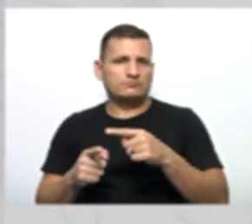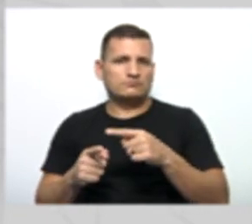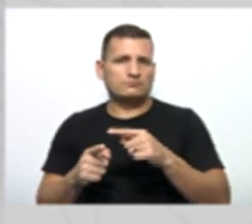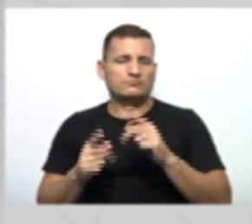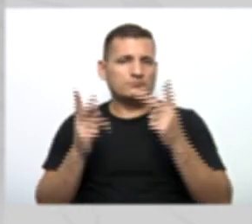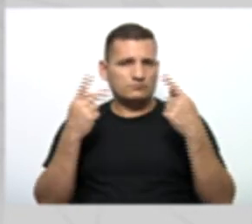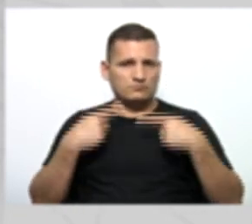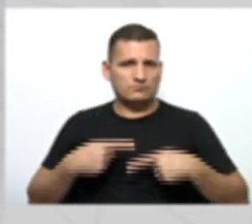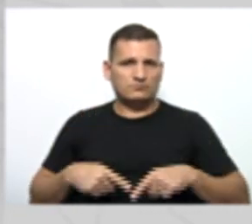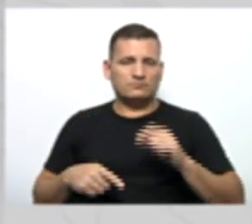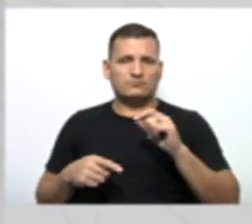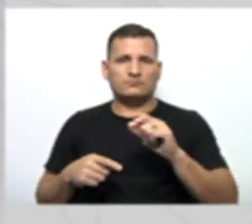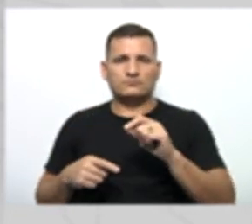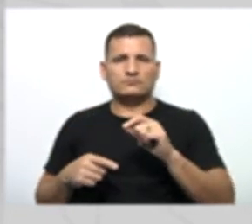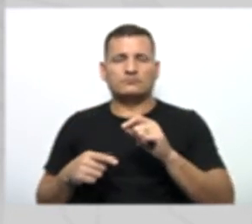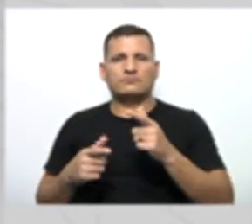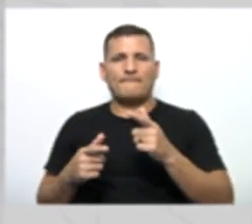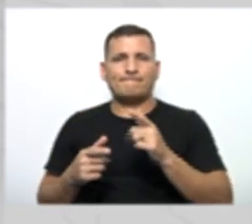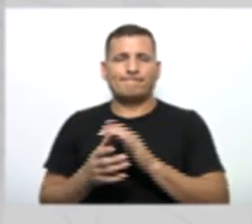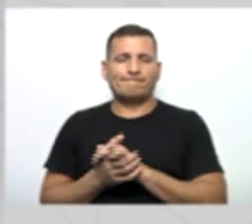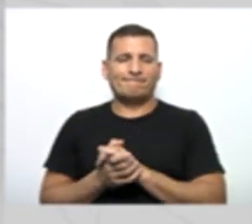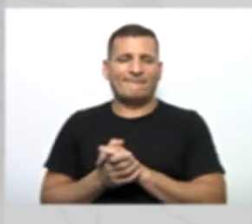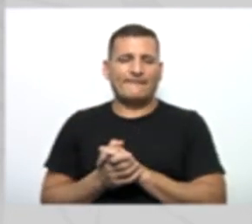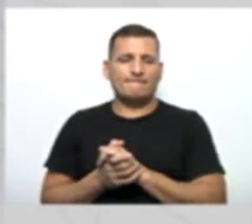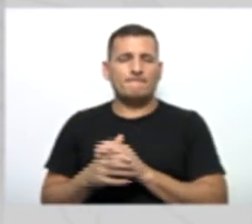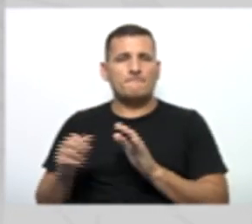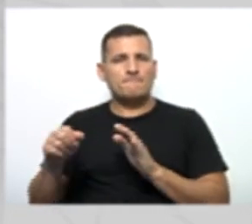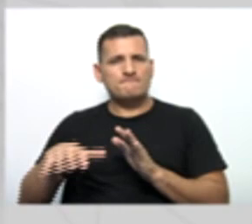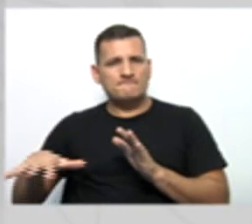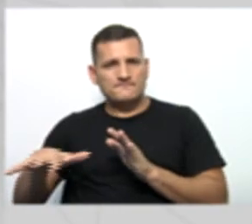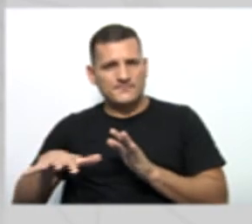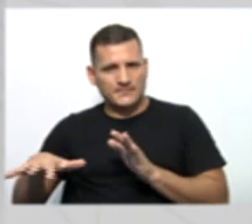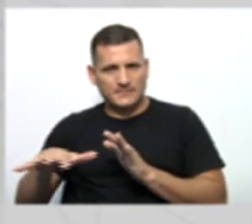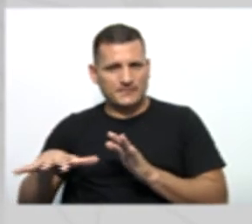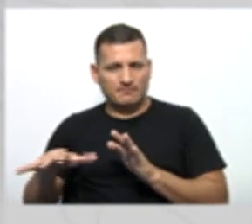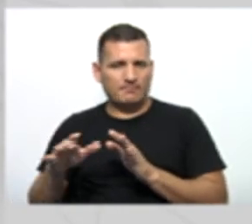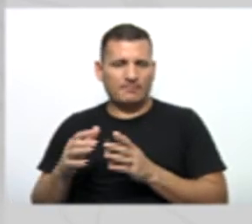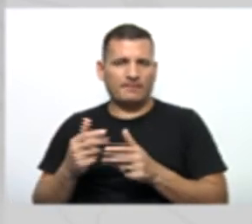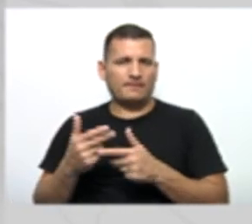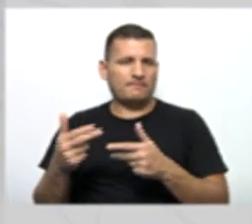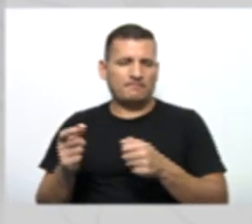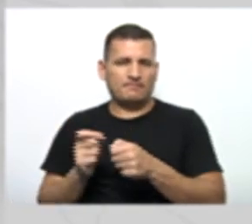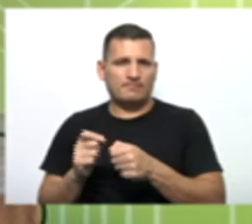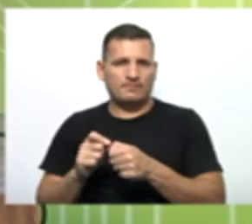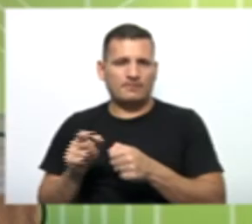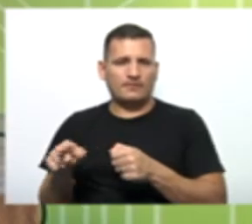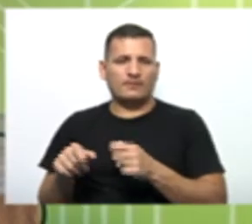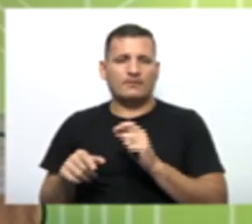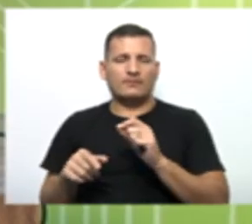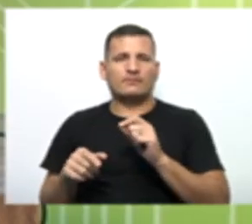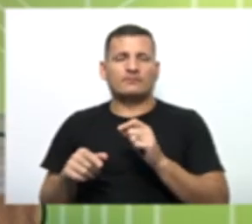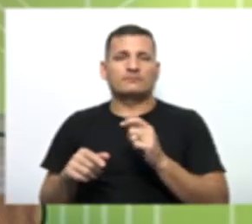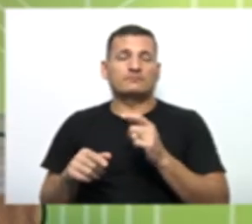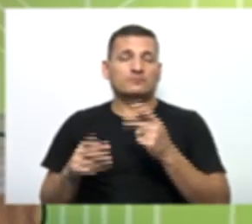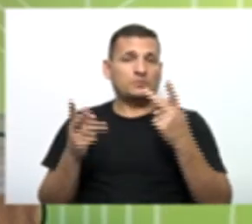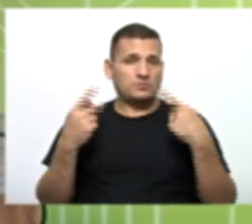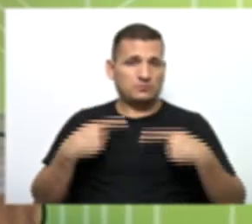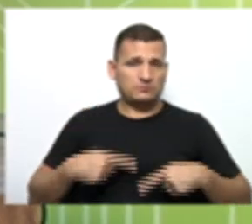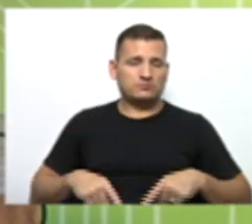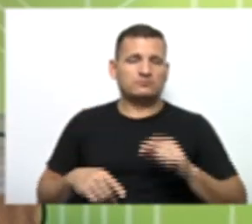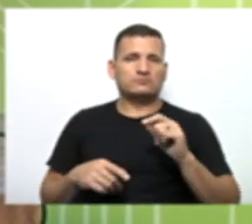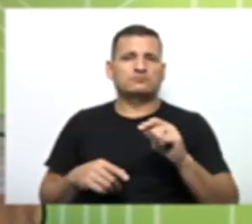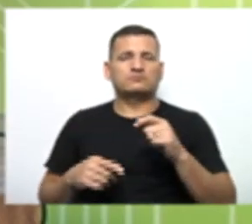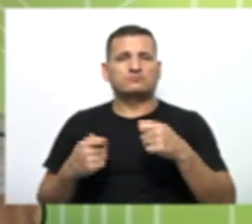do homem sobre uma determinada área, que procuram normatizar como o homem vai tratar